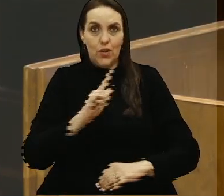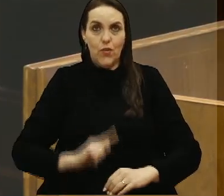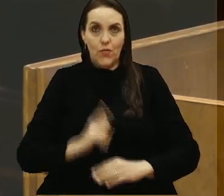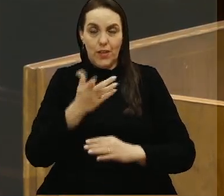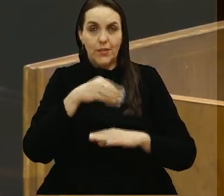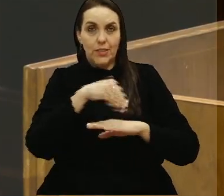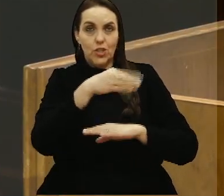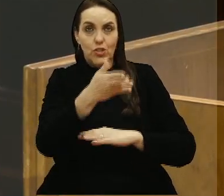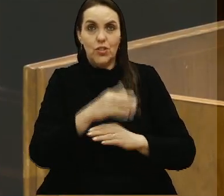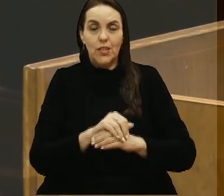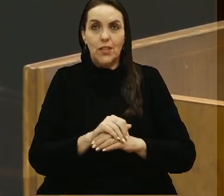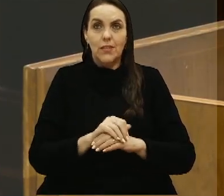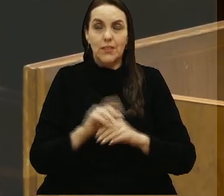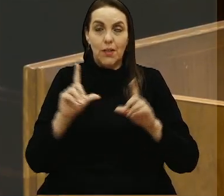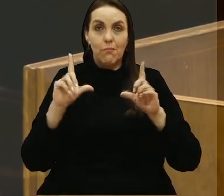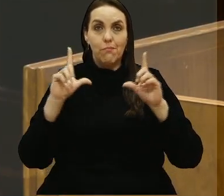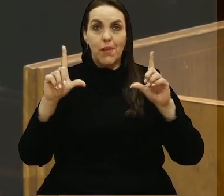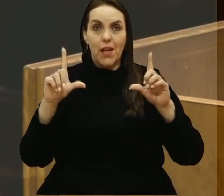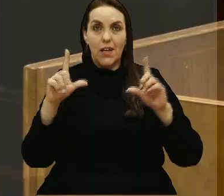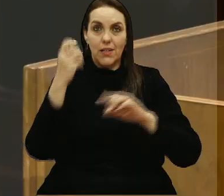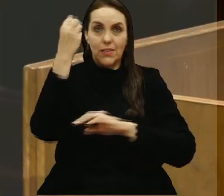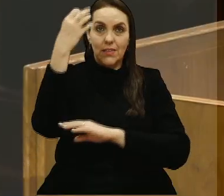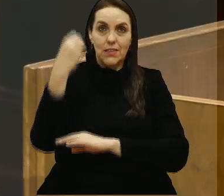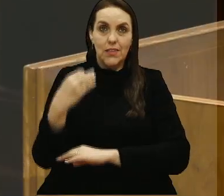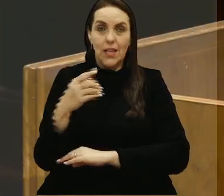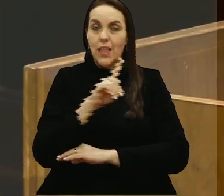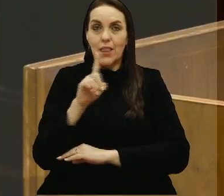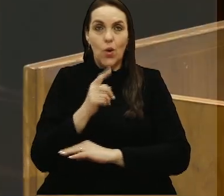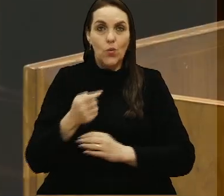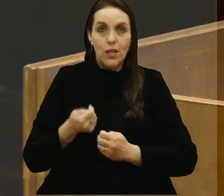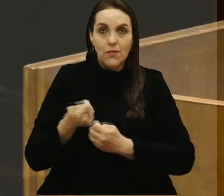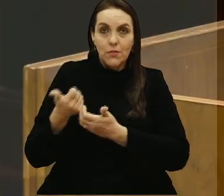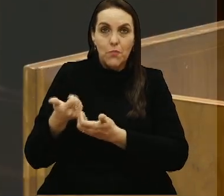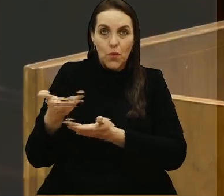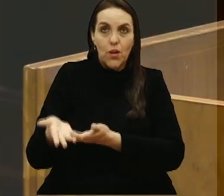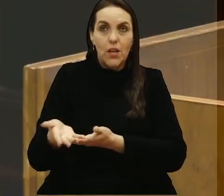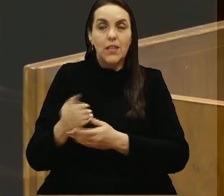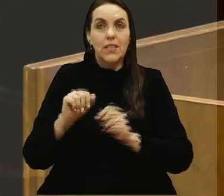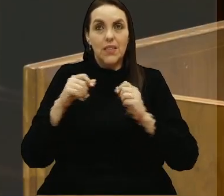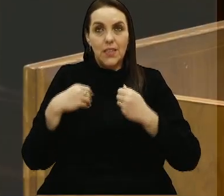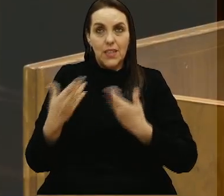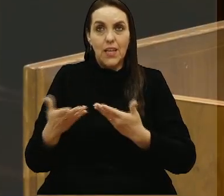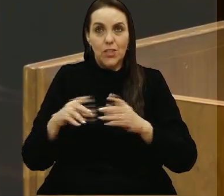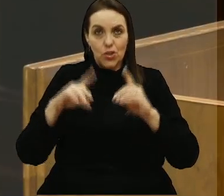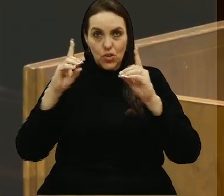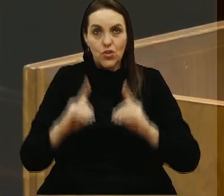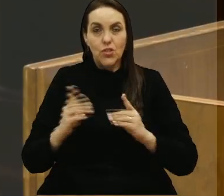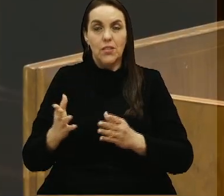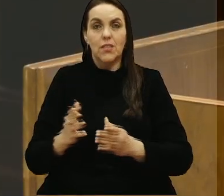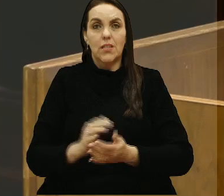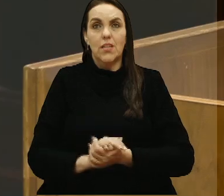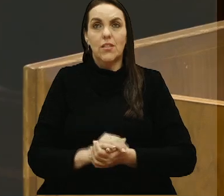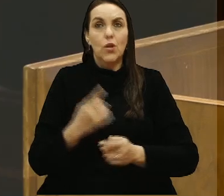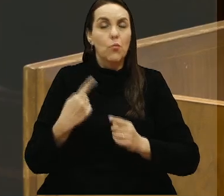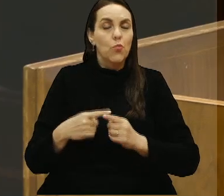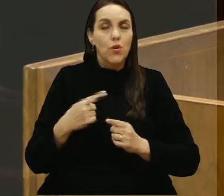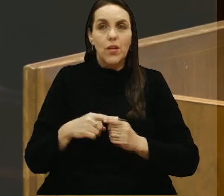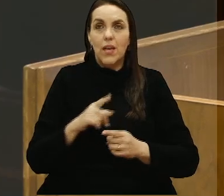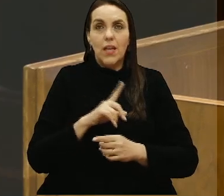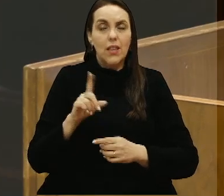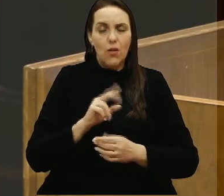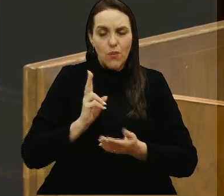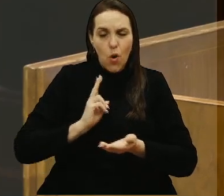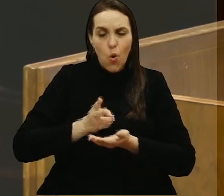senhor, nas placas, nos semáforos, uma plaquinha escrito: não dê esmola, dê dignidade. Justamente para a gente não conseguir, não